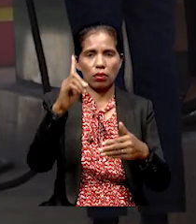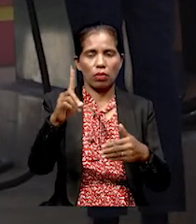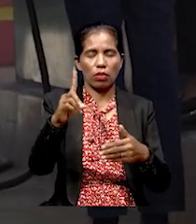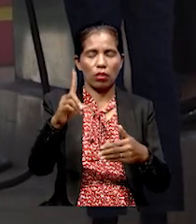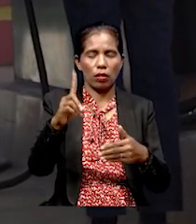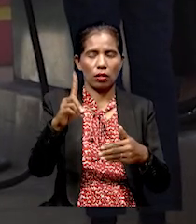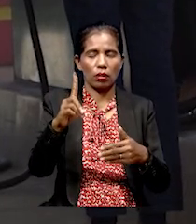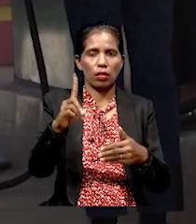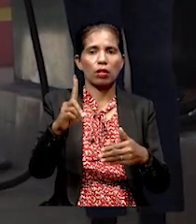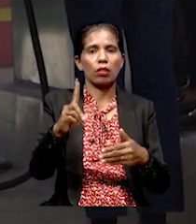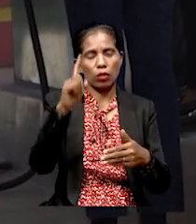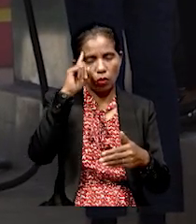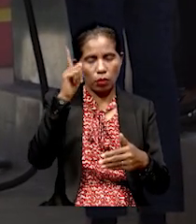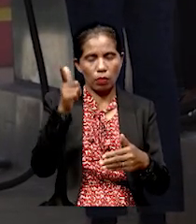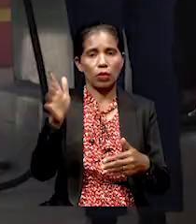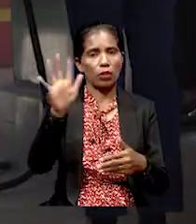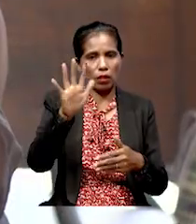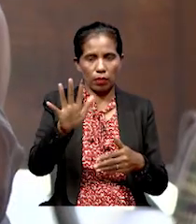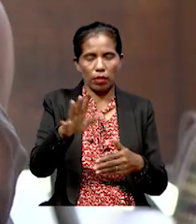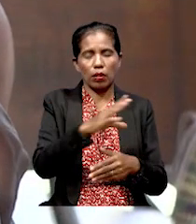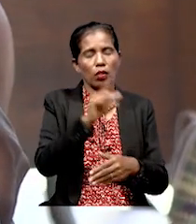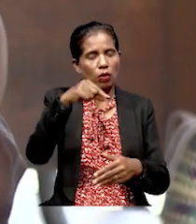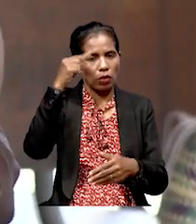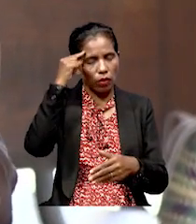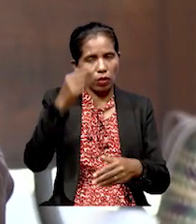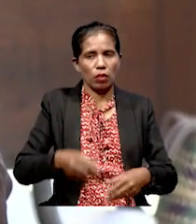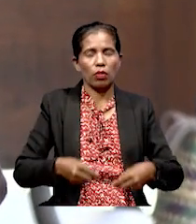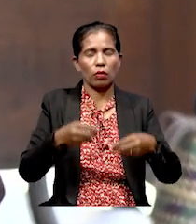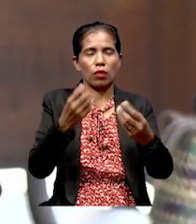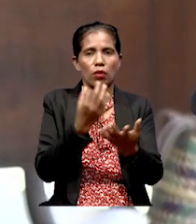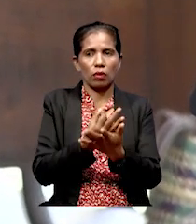ida centavos rua nulo resin lima, governo se for